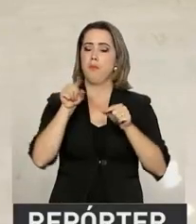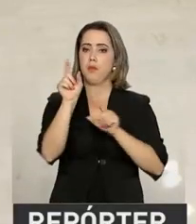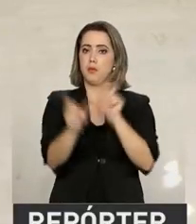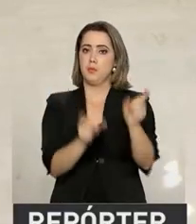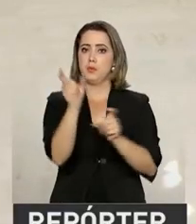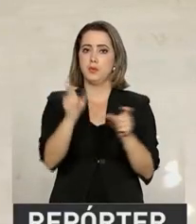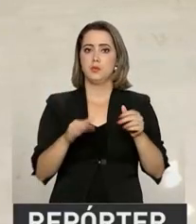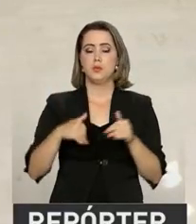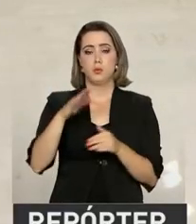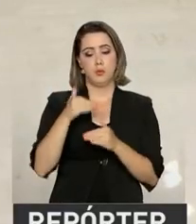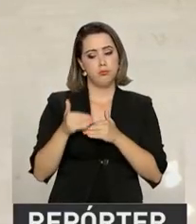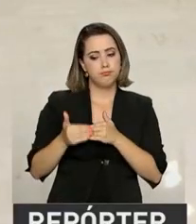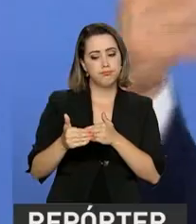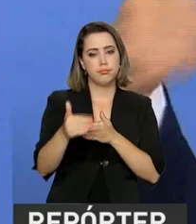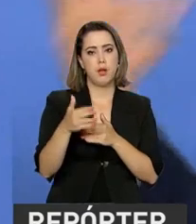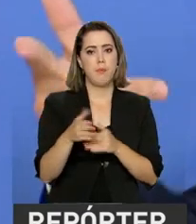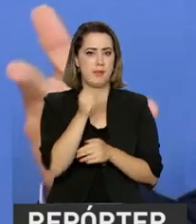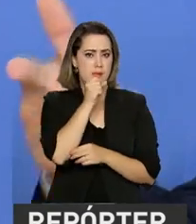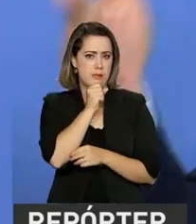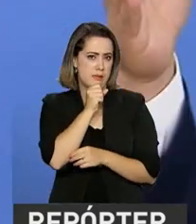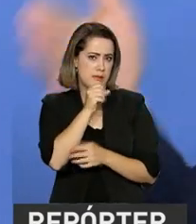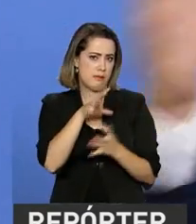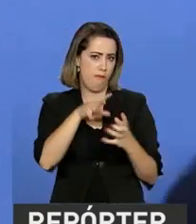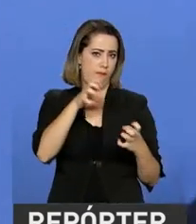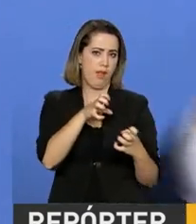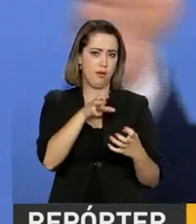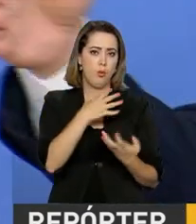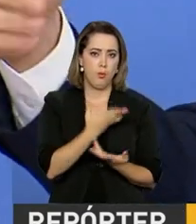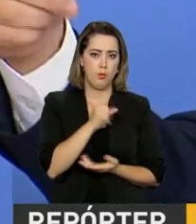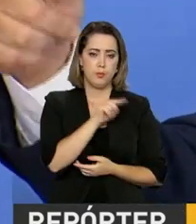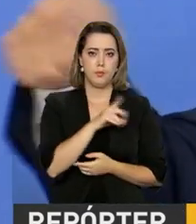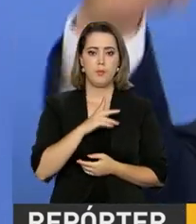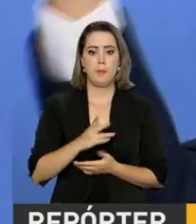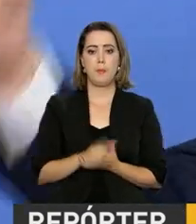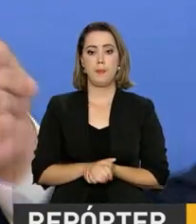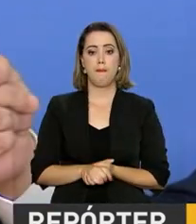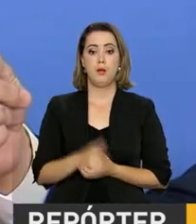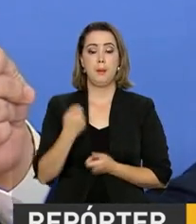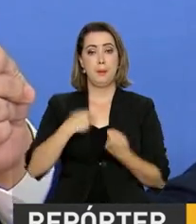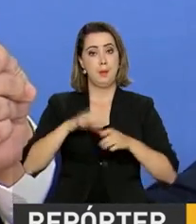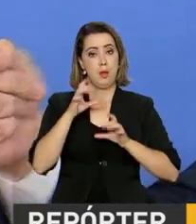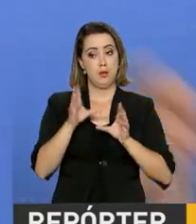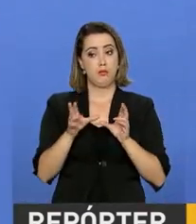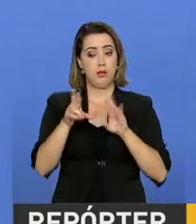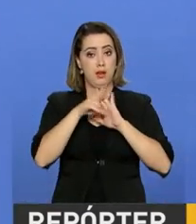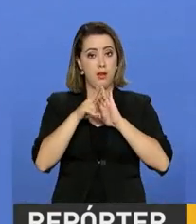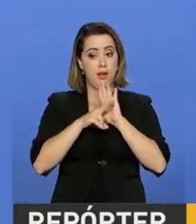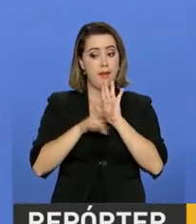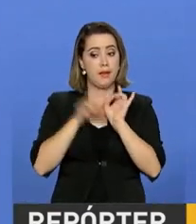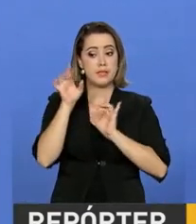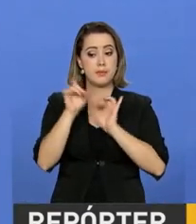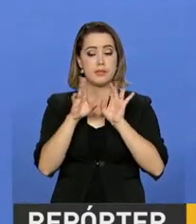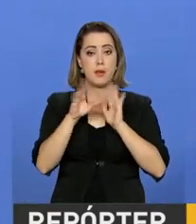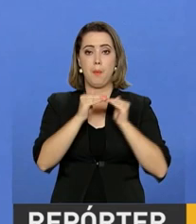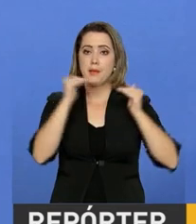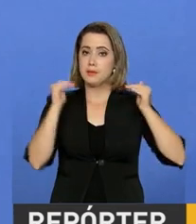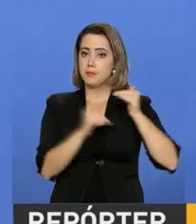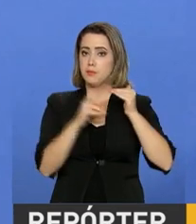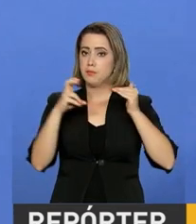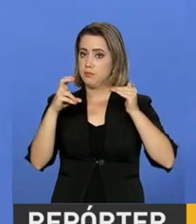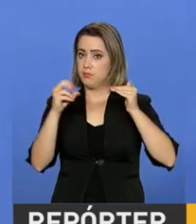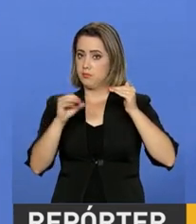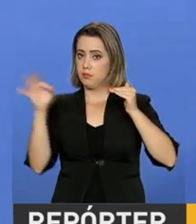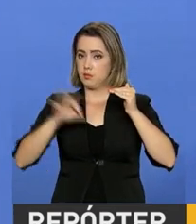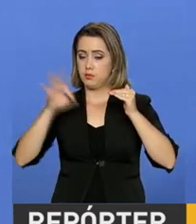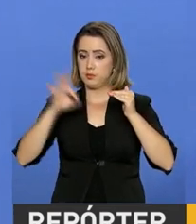para quem tem idade mas avançada um pedágio mas esse pedágio Será menor do que 50% e ele se